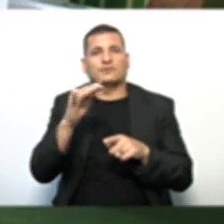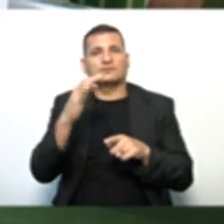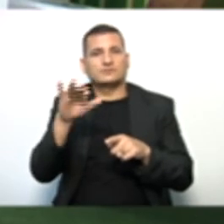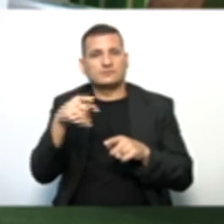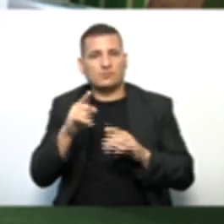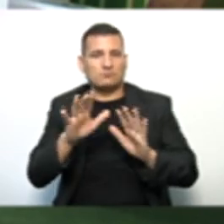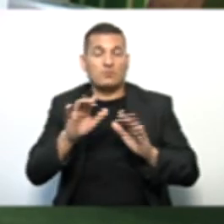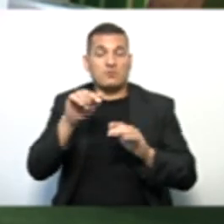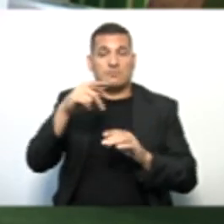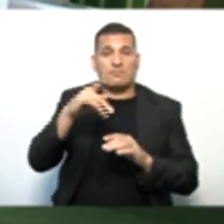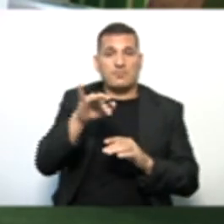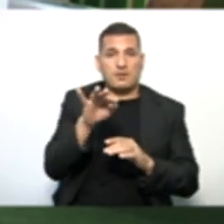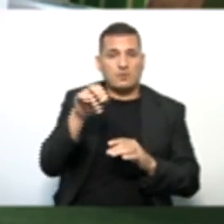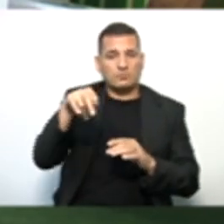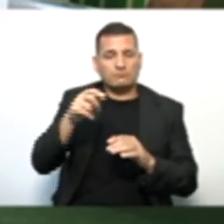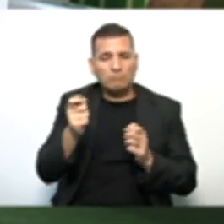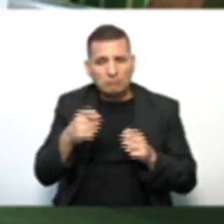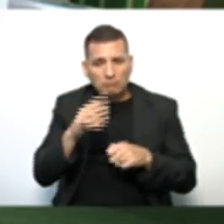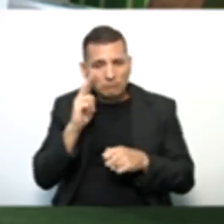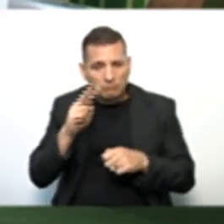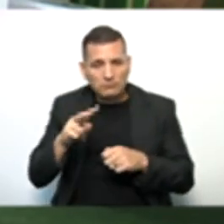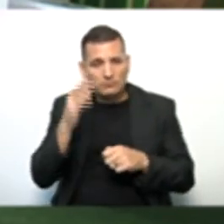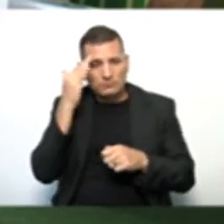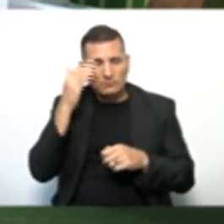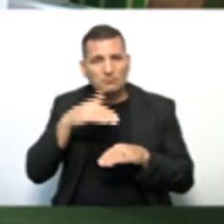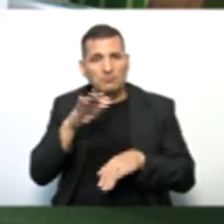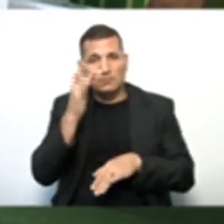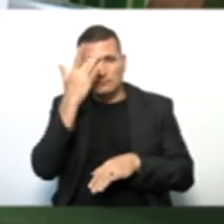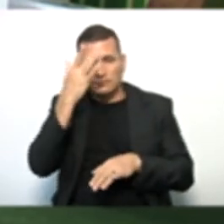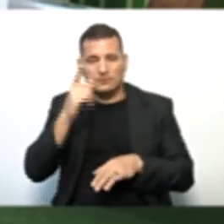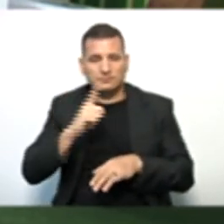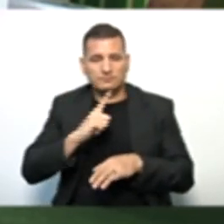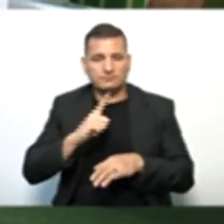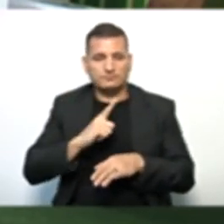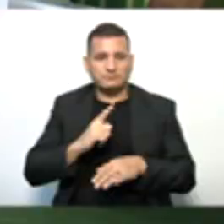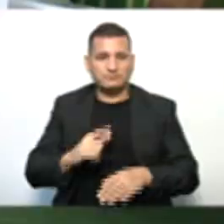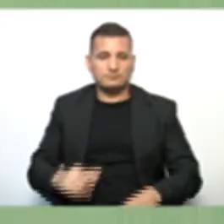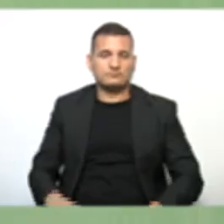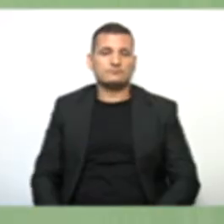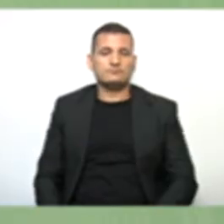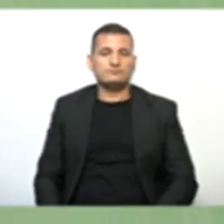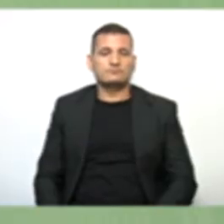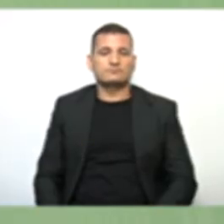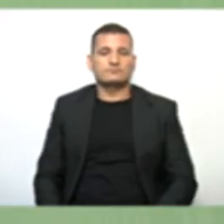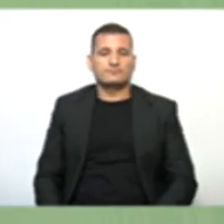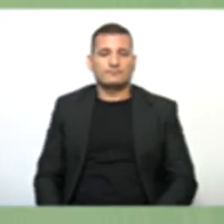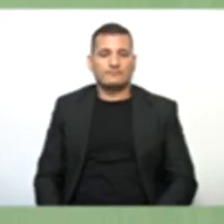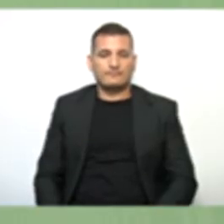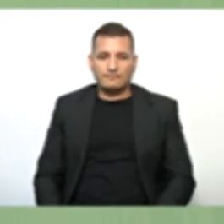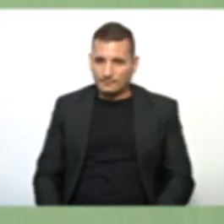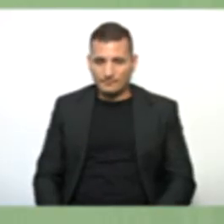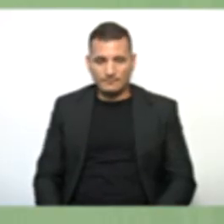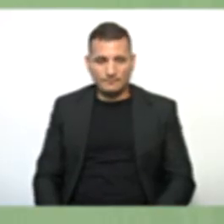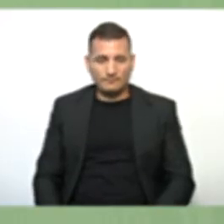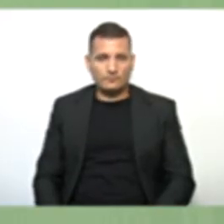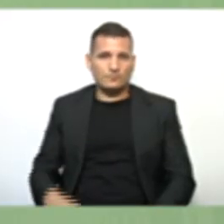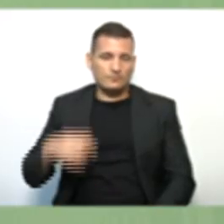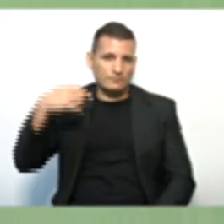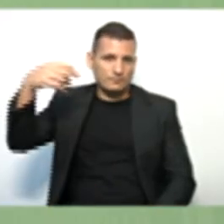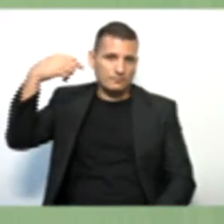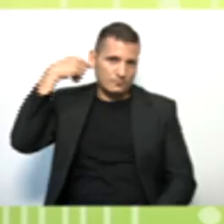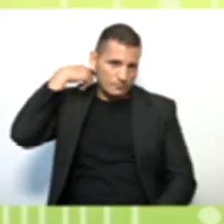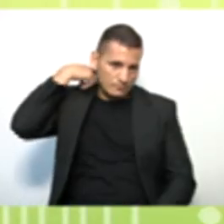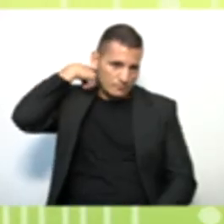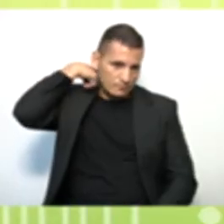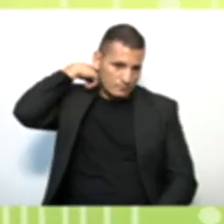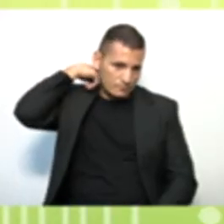Python faz a gente entender de forma mais fácil as coisas. Pelo menos eu acho assim, na minha opinião, com certeza. sabe? Tá, pessoal? Então, aqui pra mim